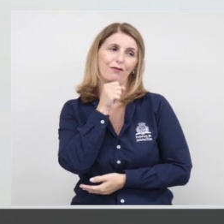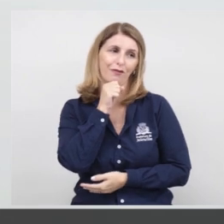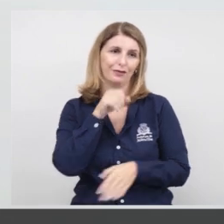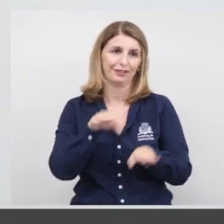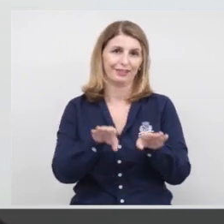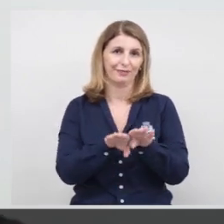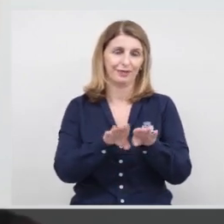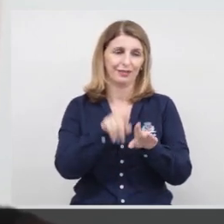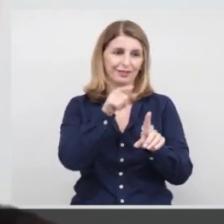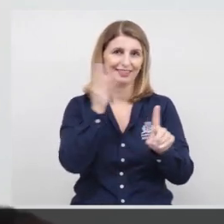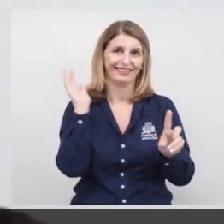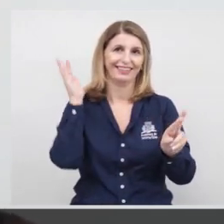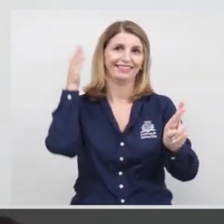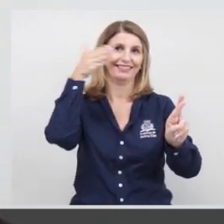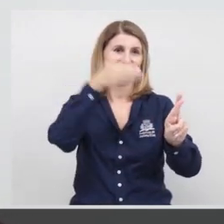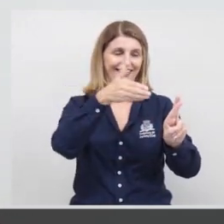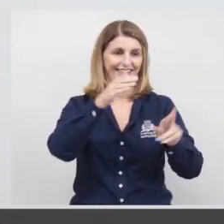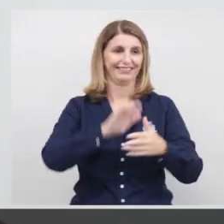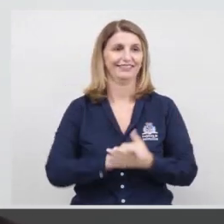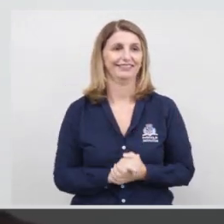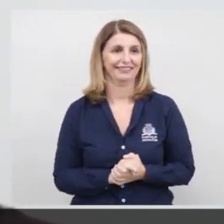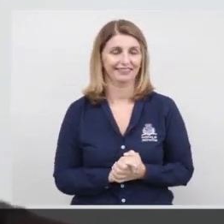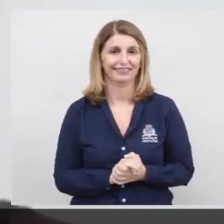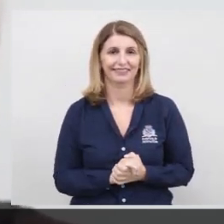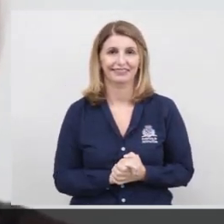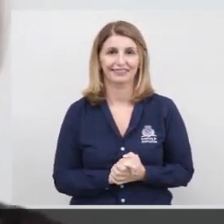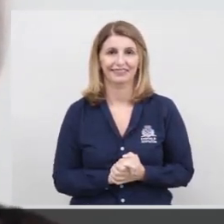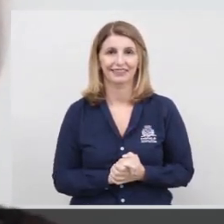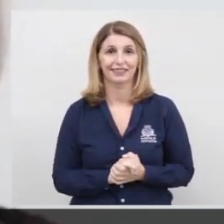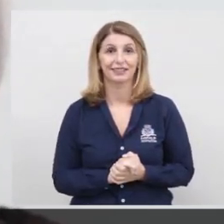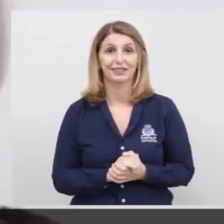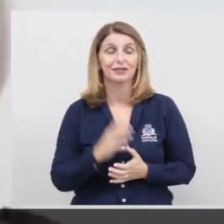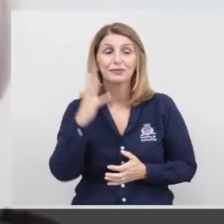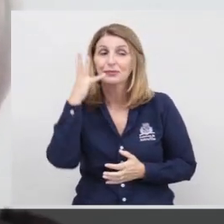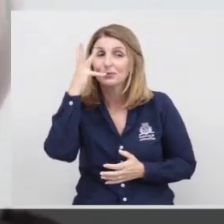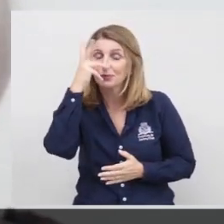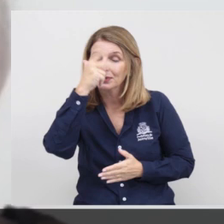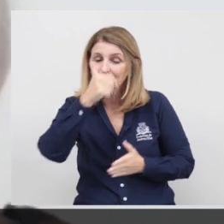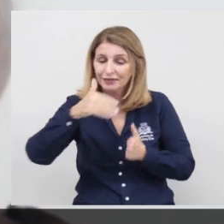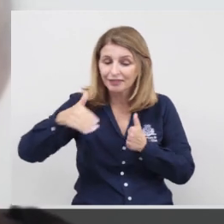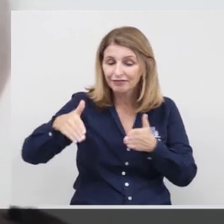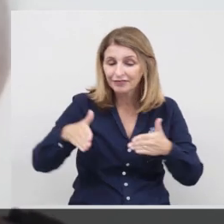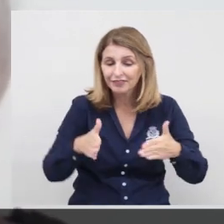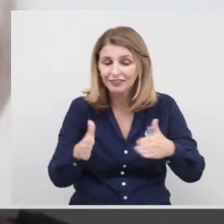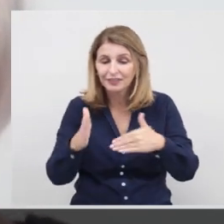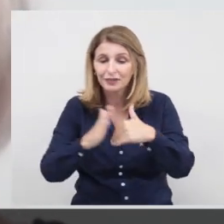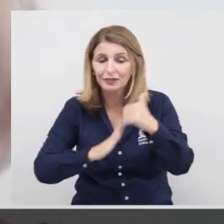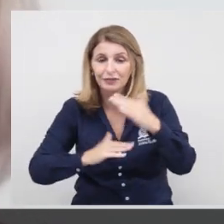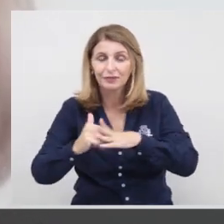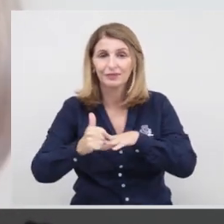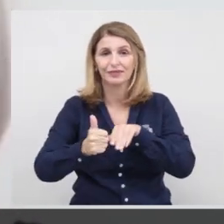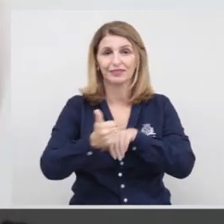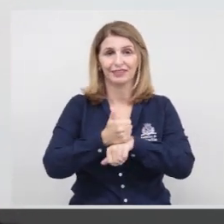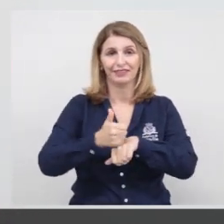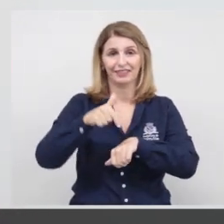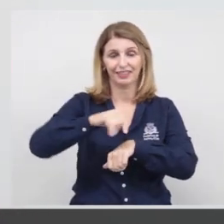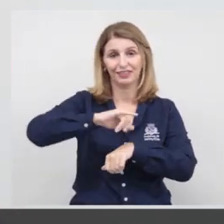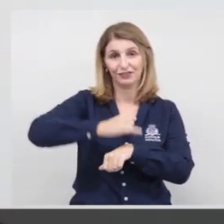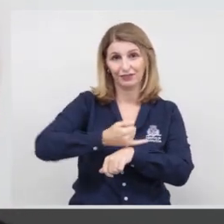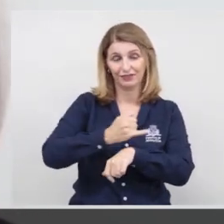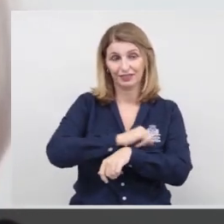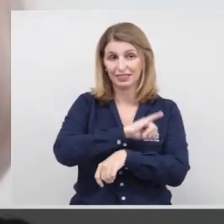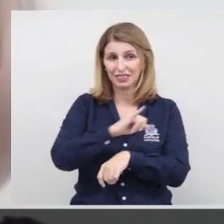pai e agora como é uma referência foi muito linda a tua trajetória